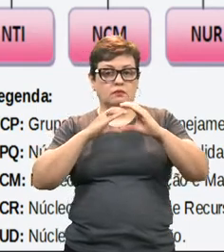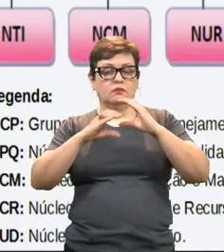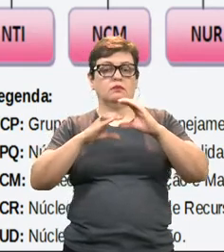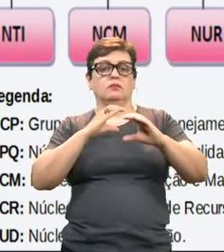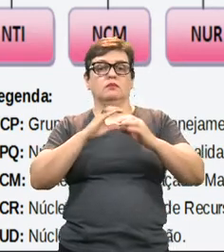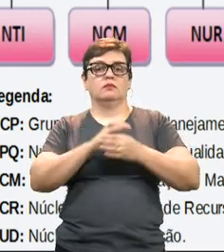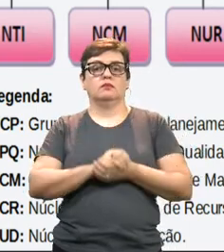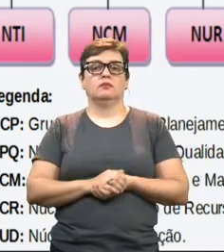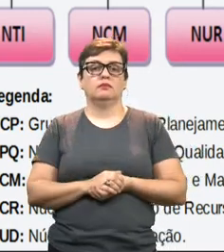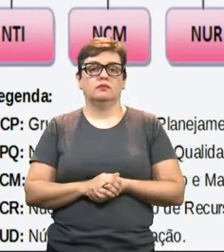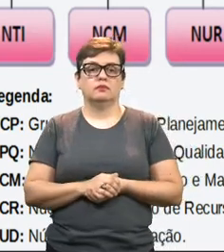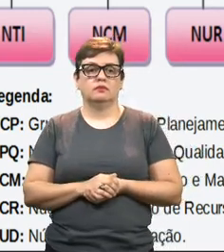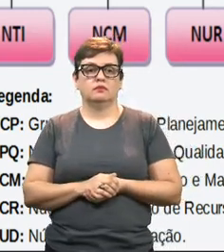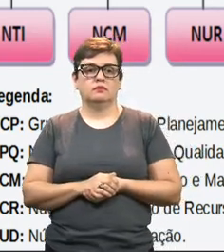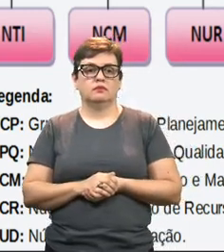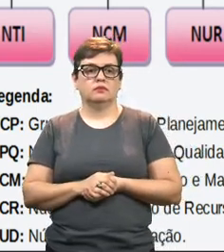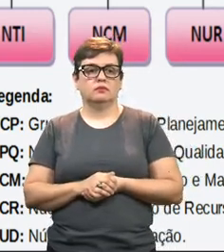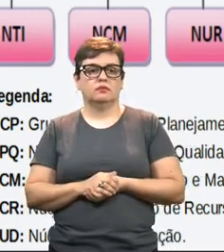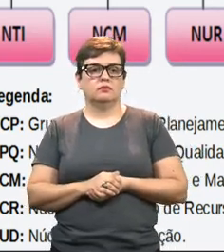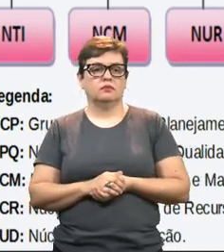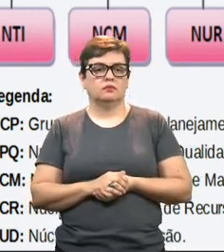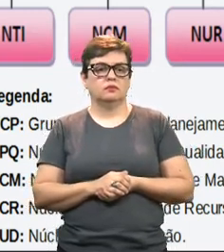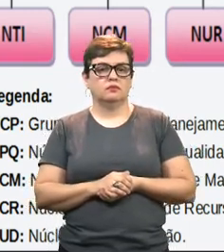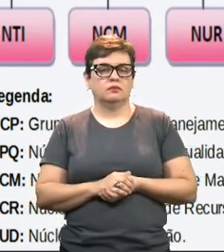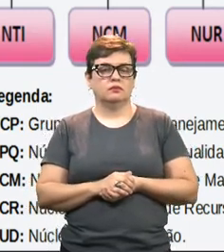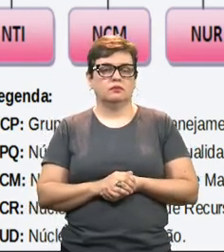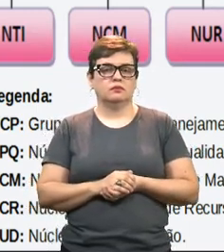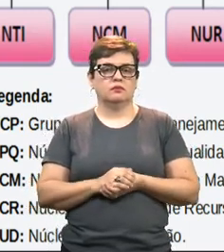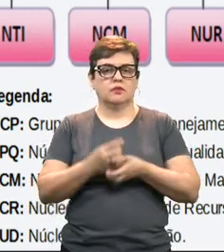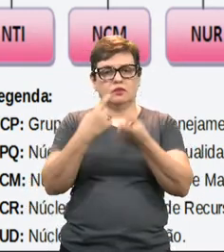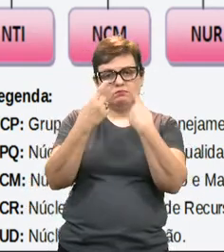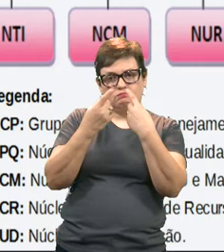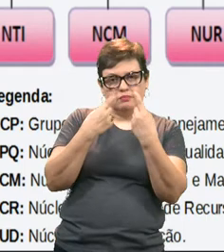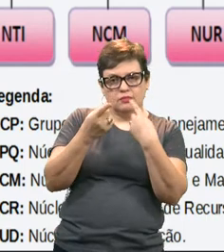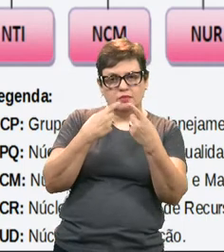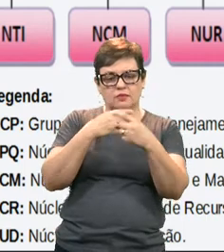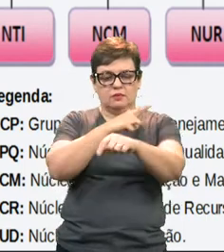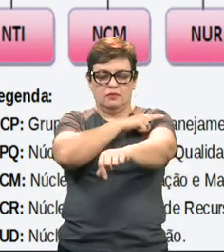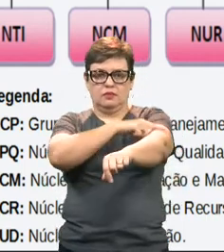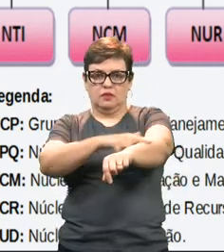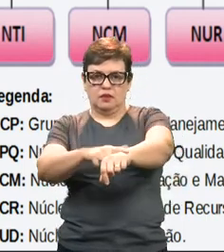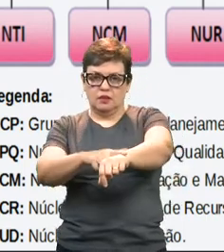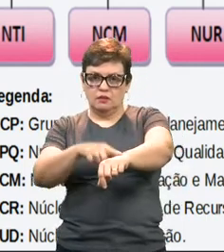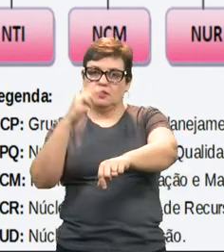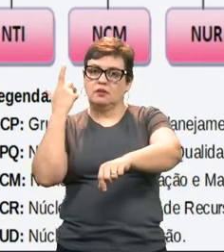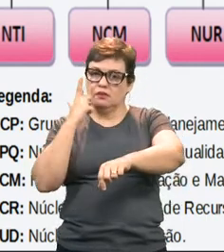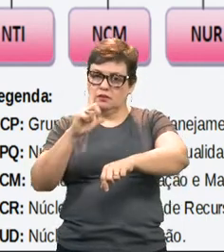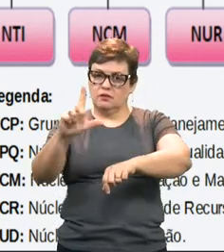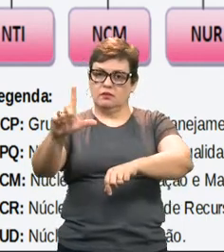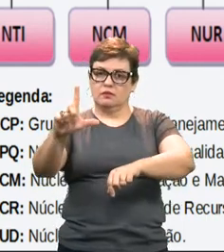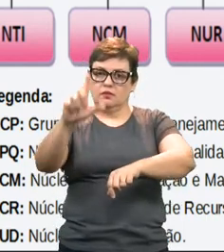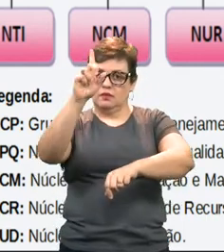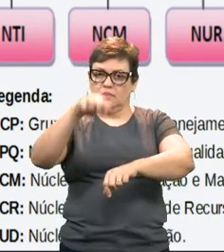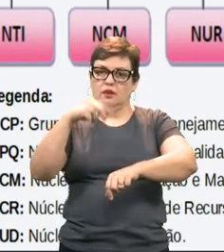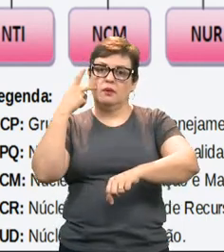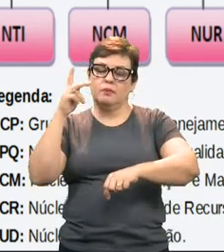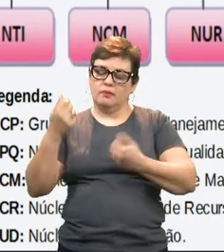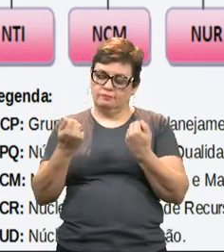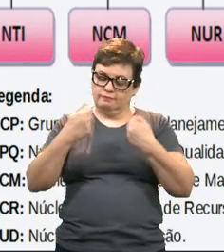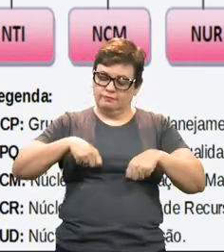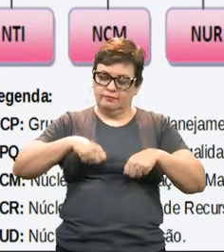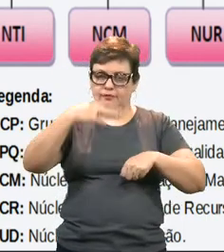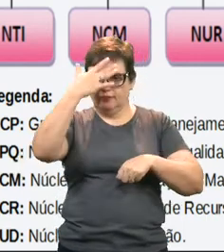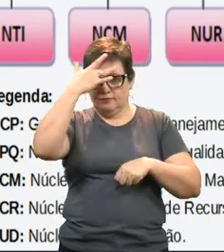marketing, núcleo de relacionamentos, núcleo de educação permanente, que é voltado à